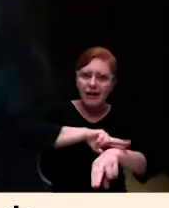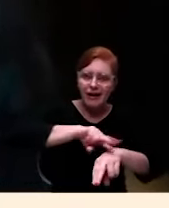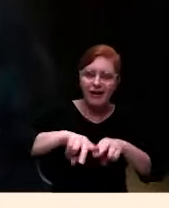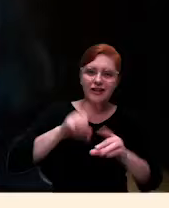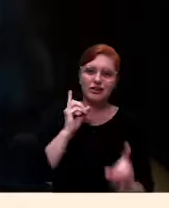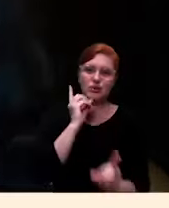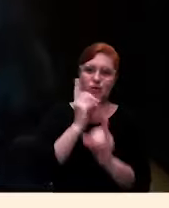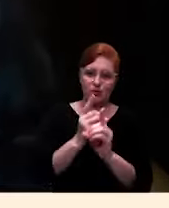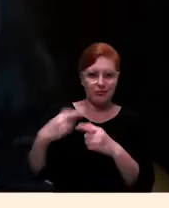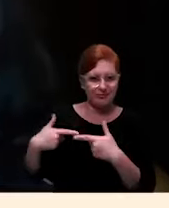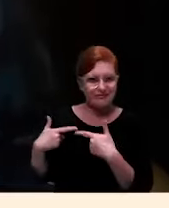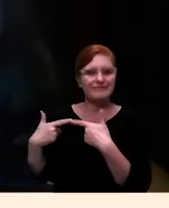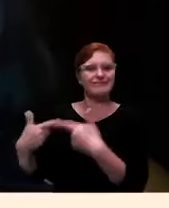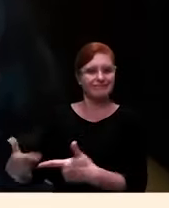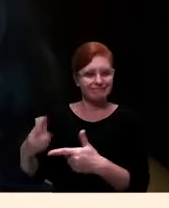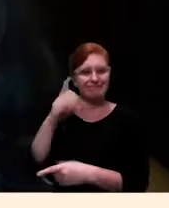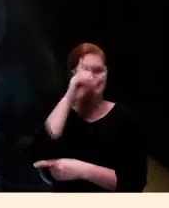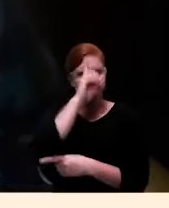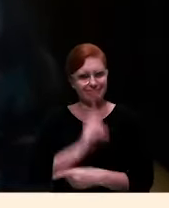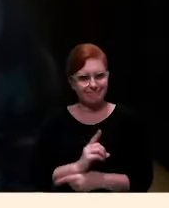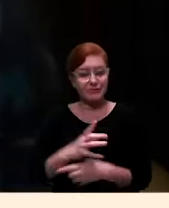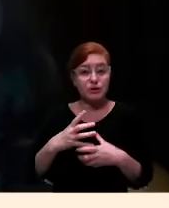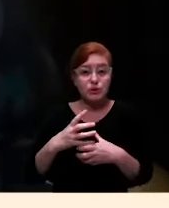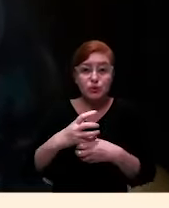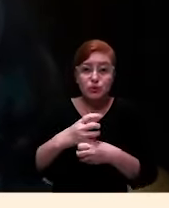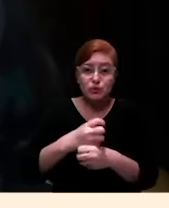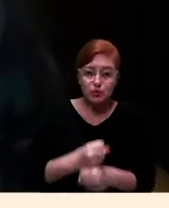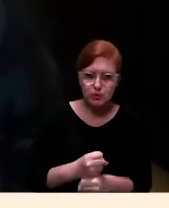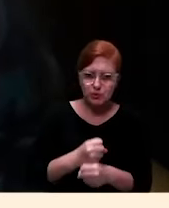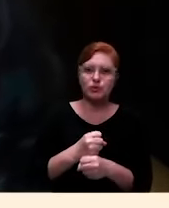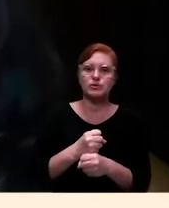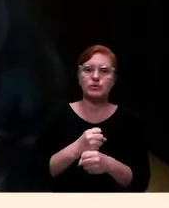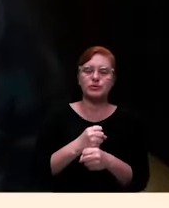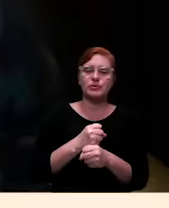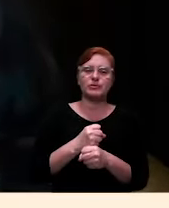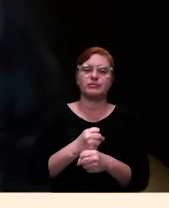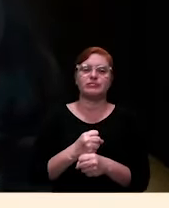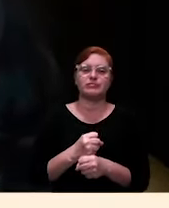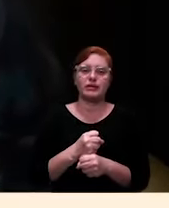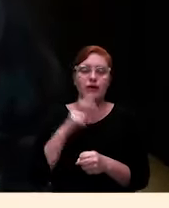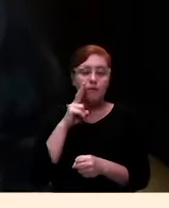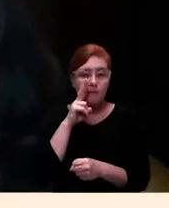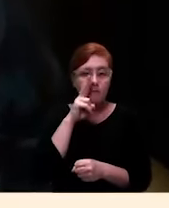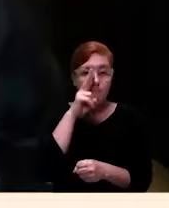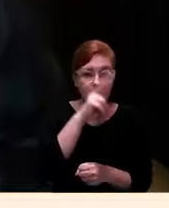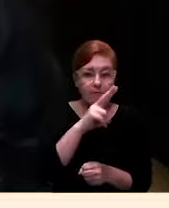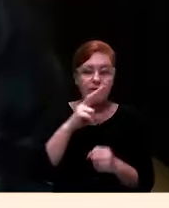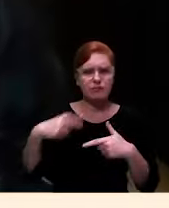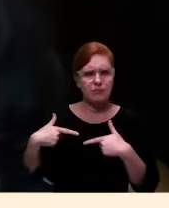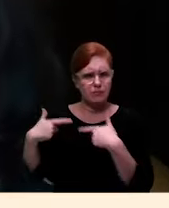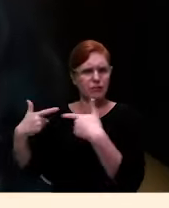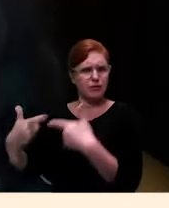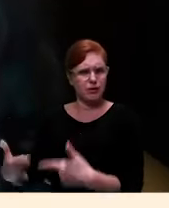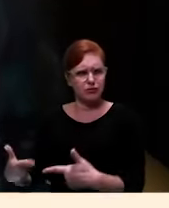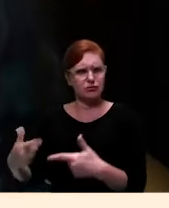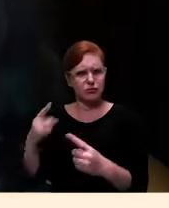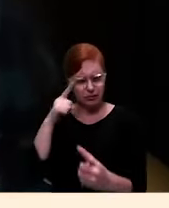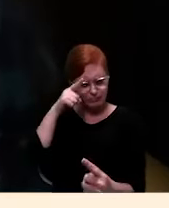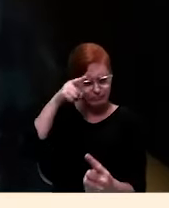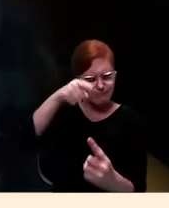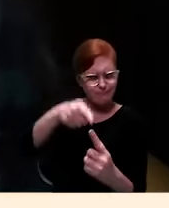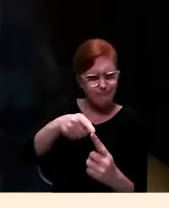encontram, que lutam por seus direitos, que somam a força para lutar por aquilo que elas